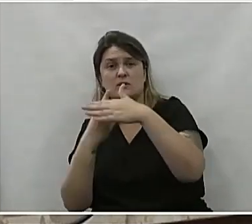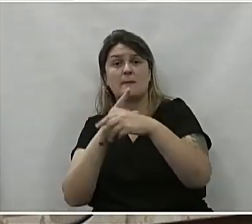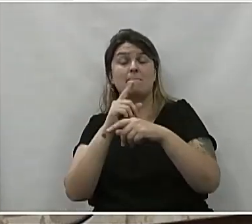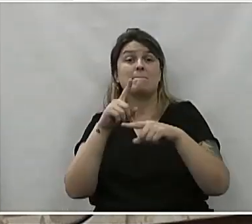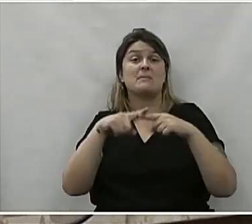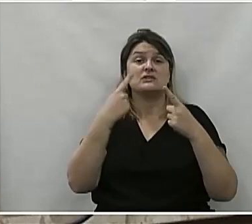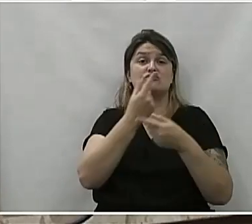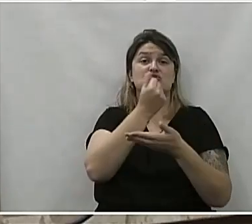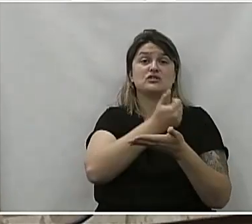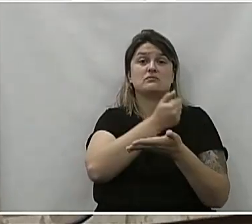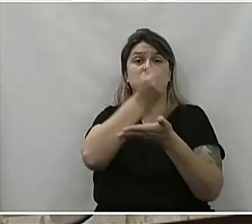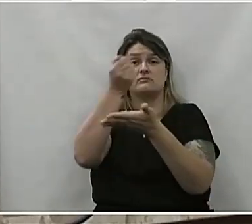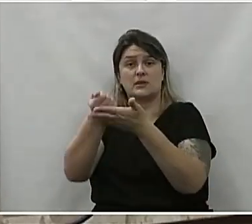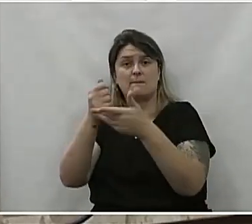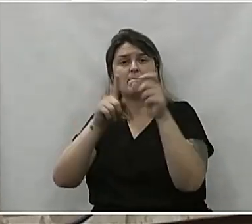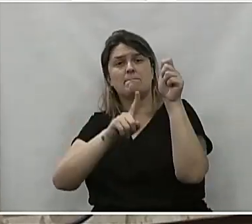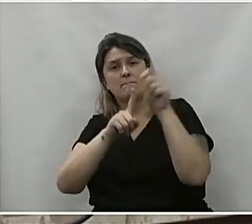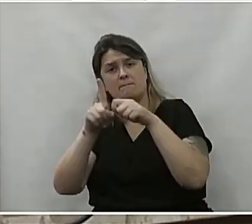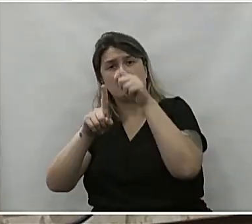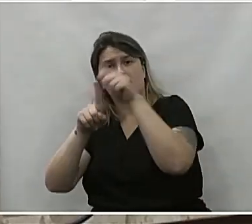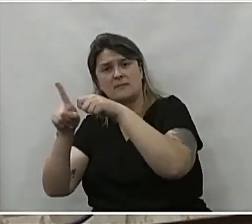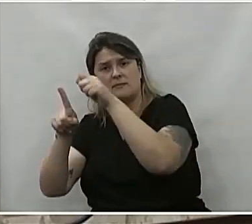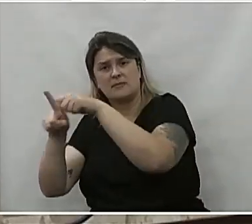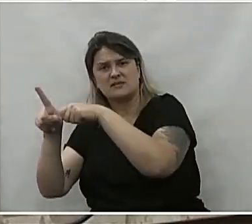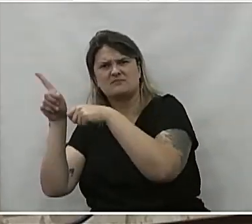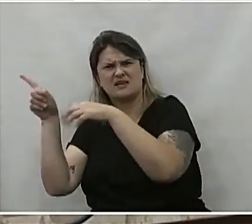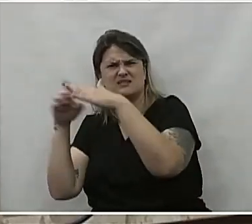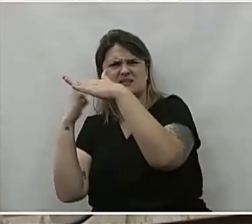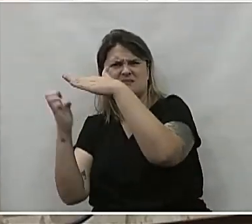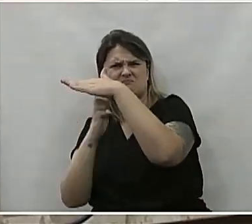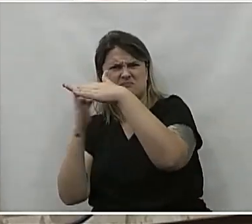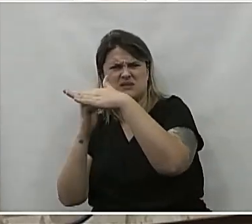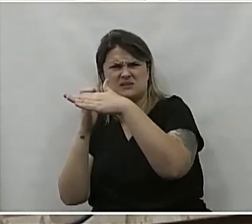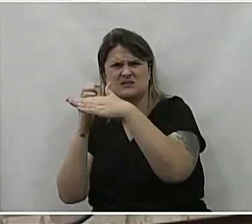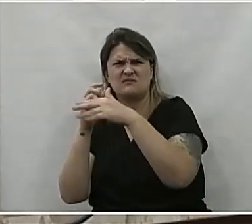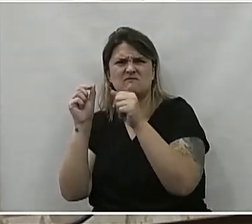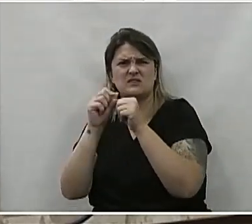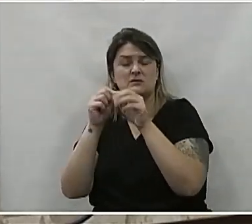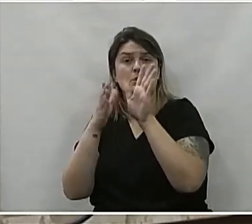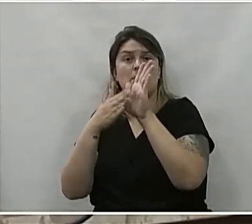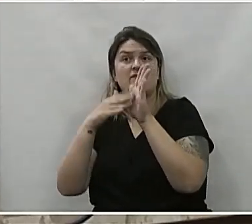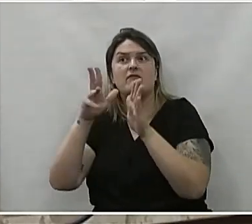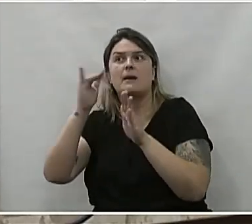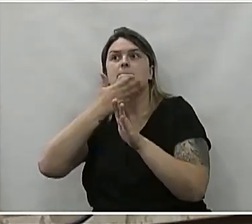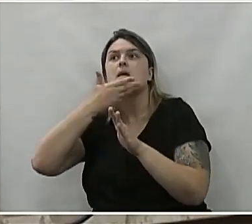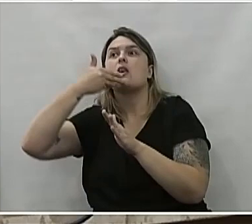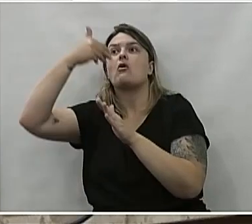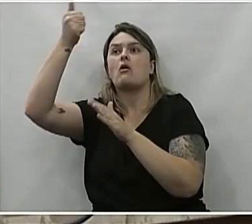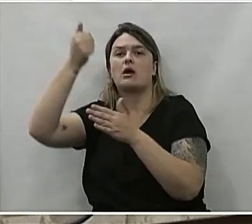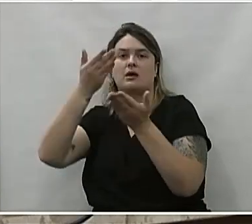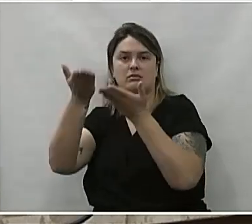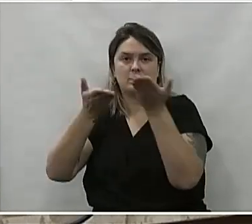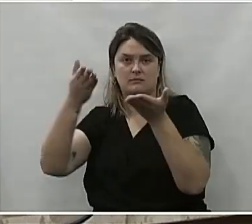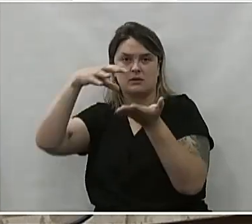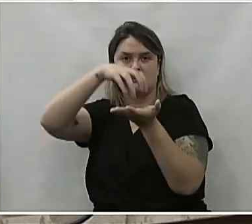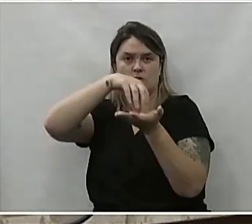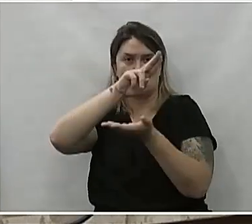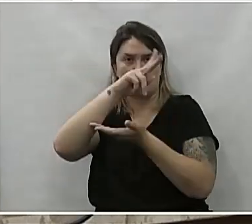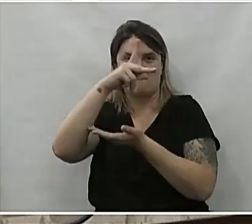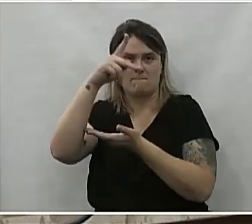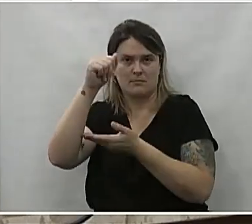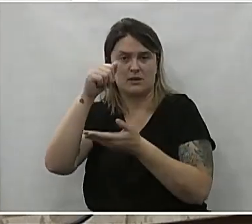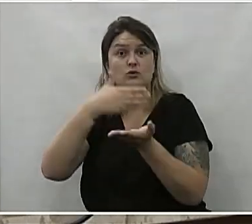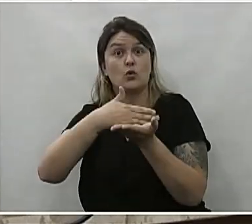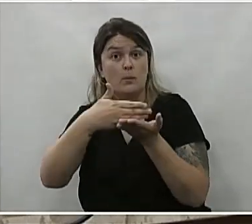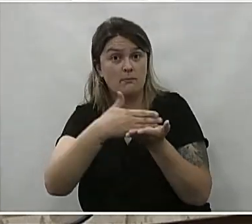município Todo mês Para essa empresa Que tinha promessa De que iria melhorar E muito atendimento Na UPA E